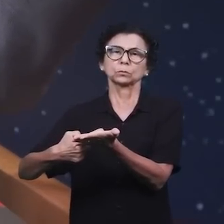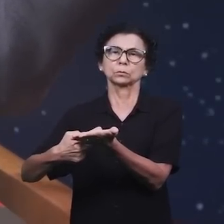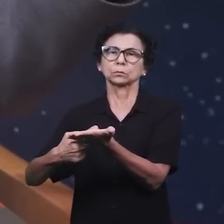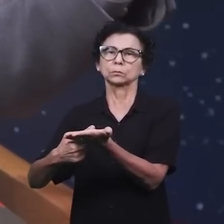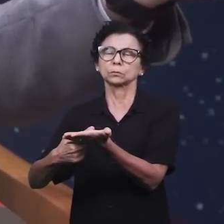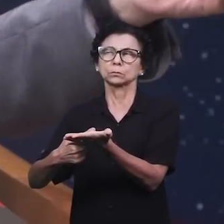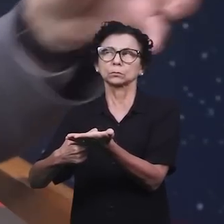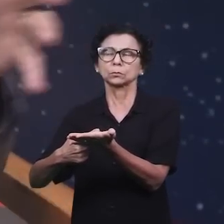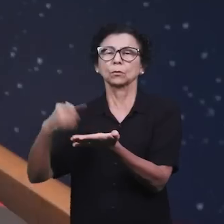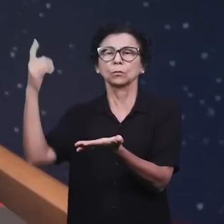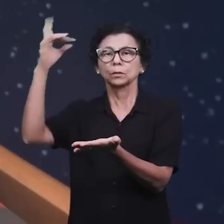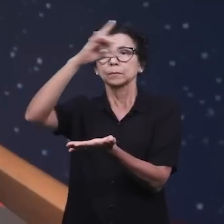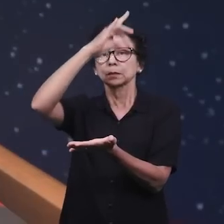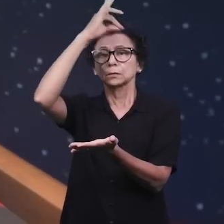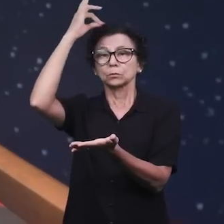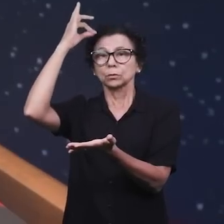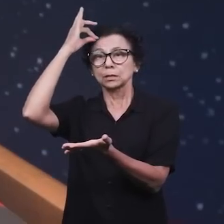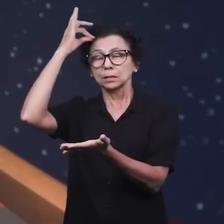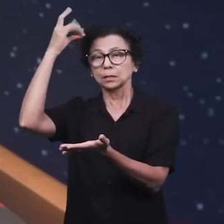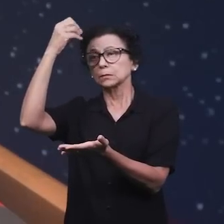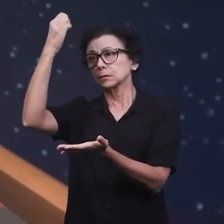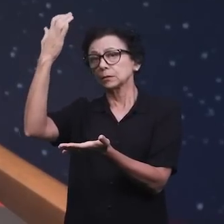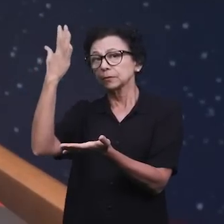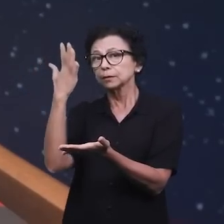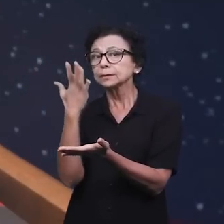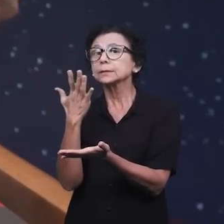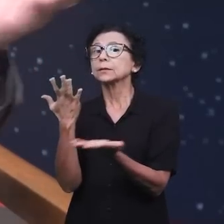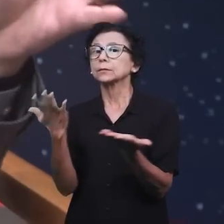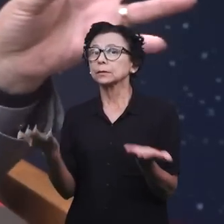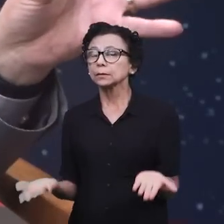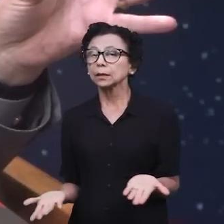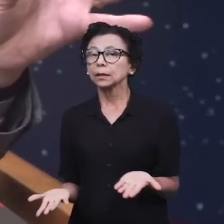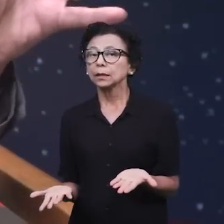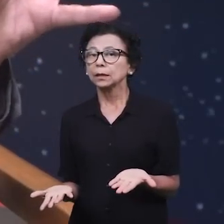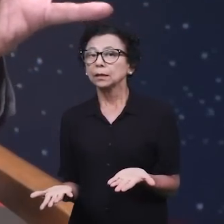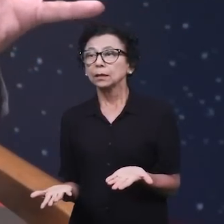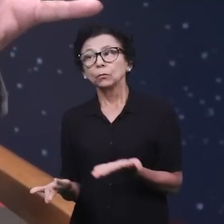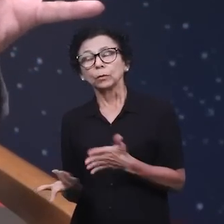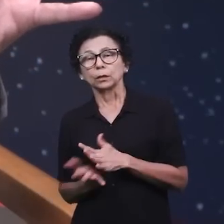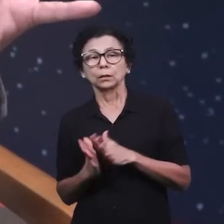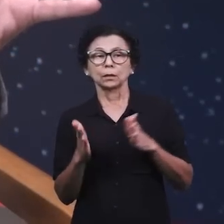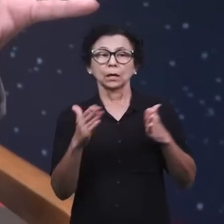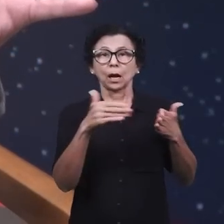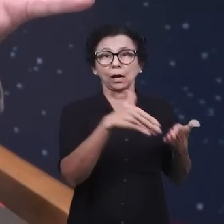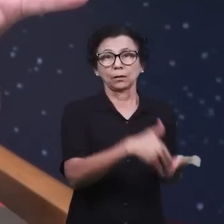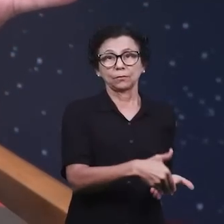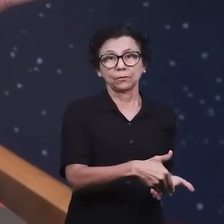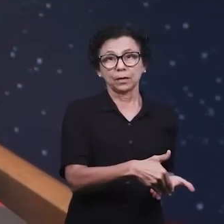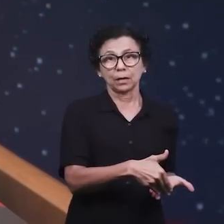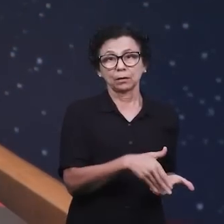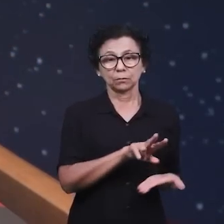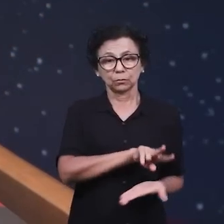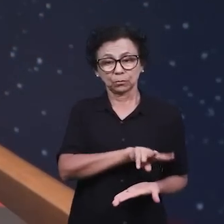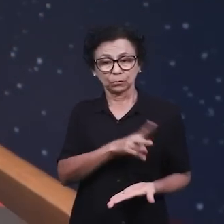na dependência do Espírito Santo. A igreja fiel é aquela que está, nós estamos falando de um povo, é um povo que